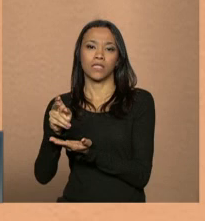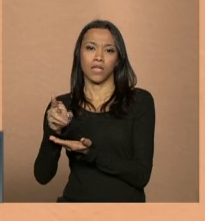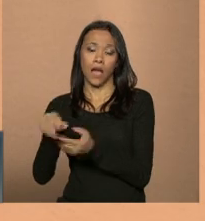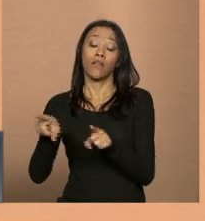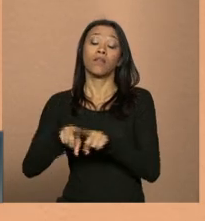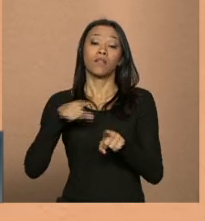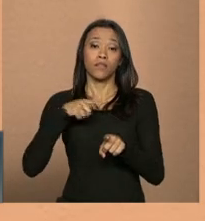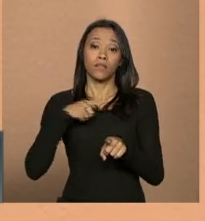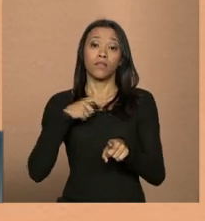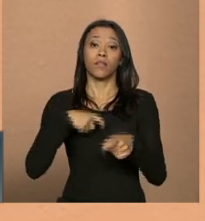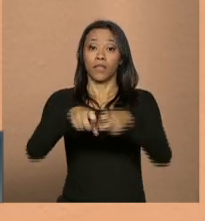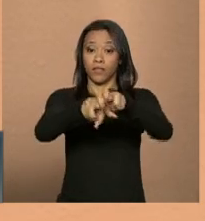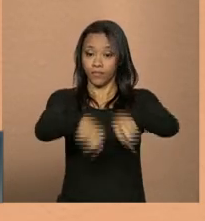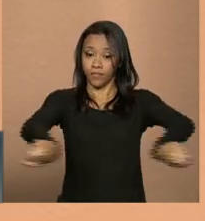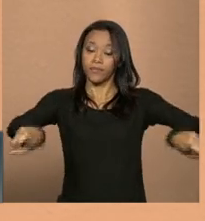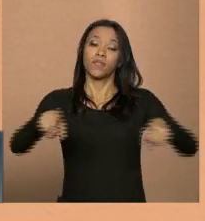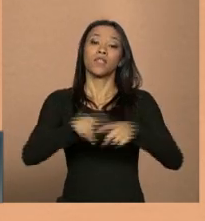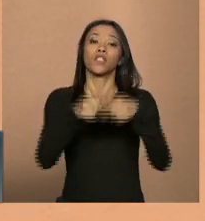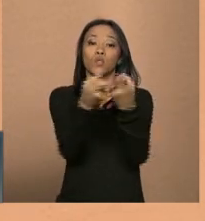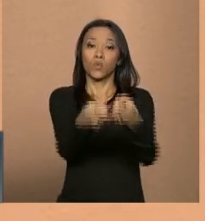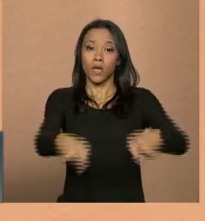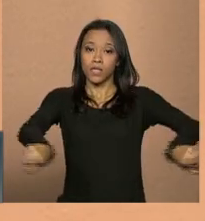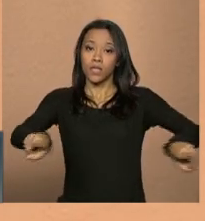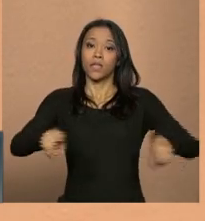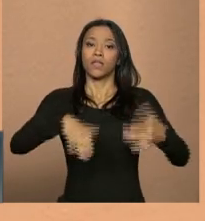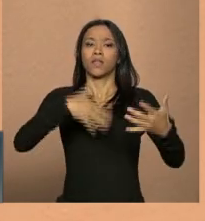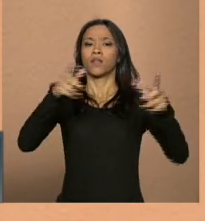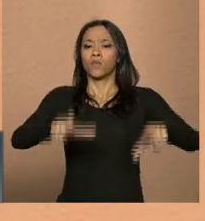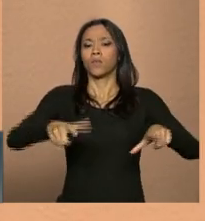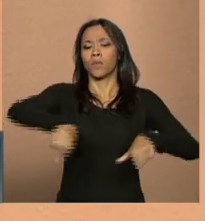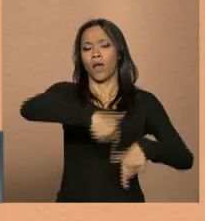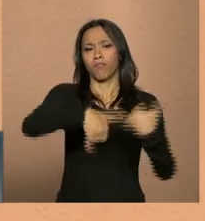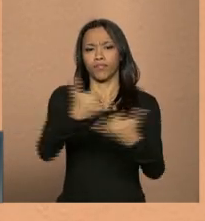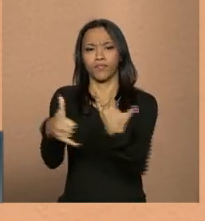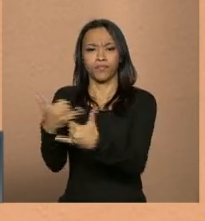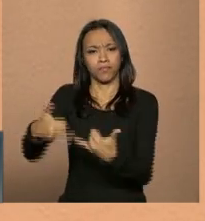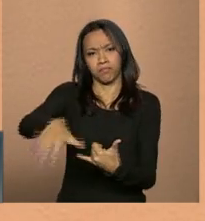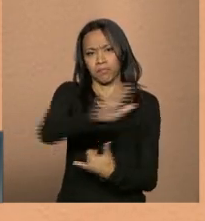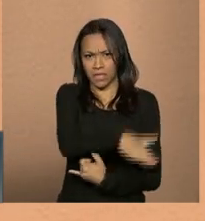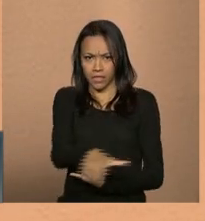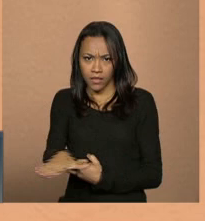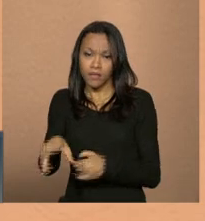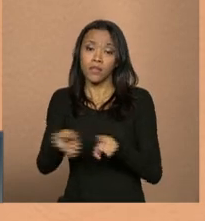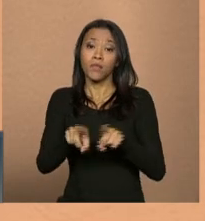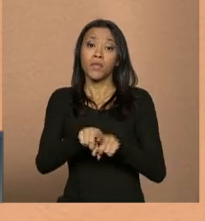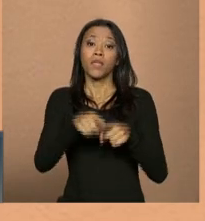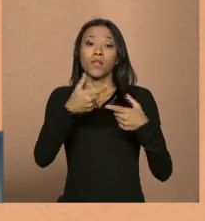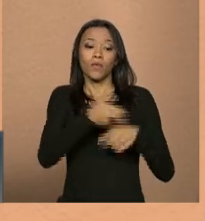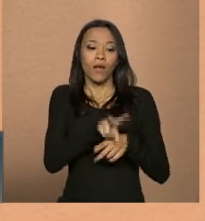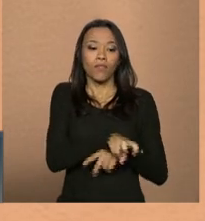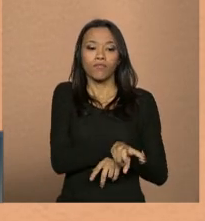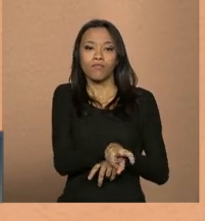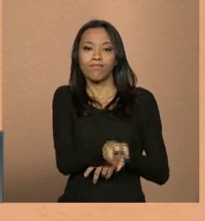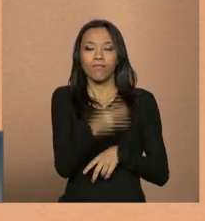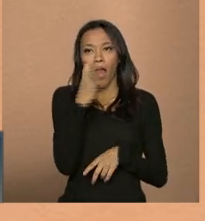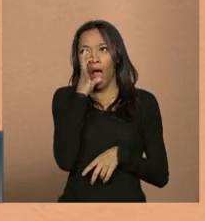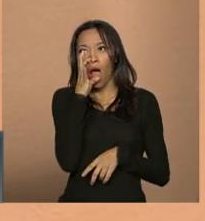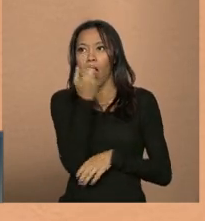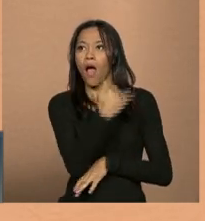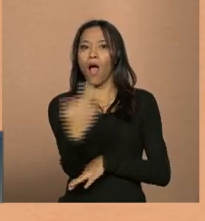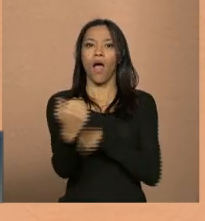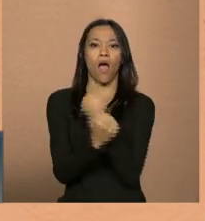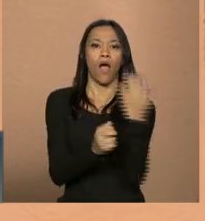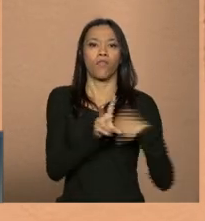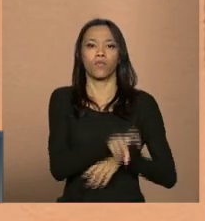quadras gramadas churrasqueiras e também uma Trilha Ecológica todos os Empreendimentos t a